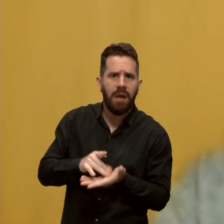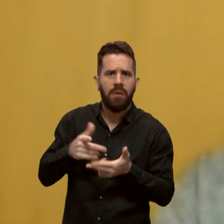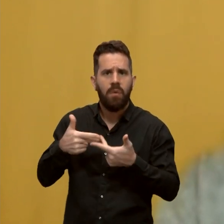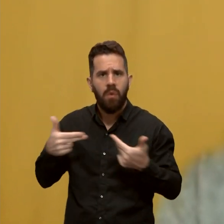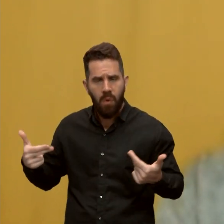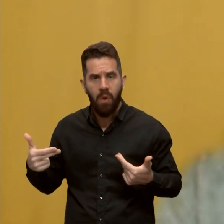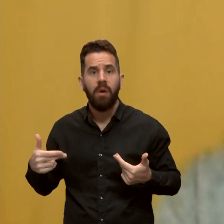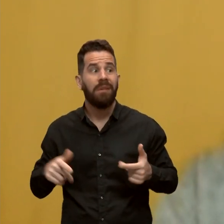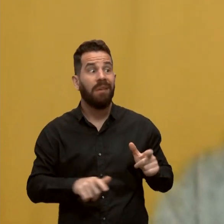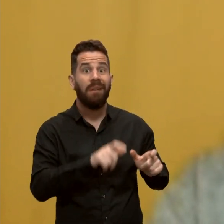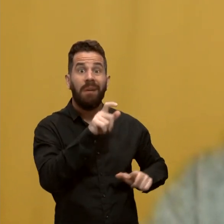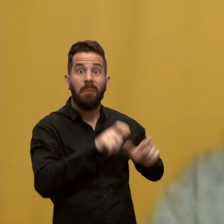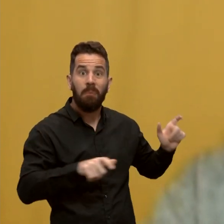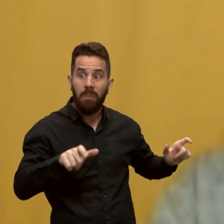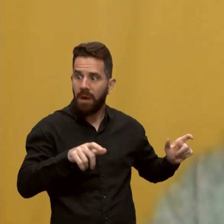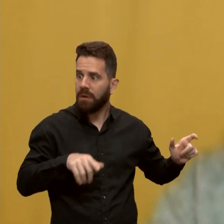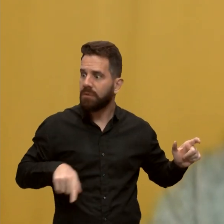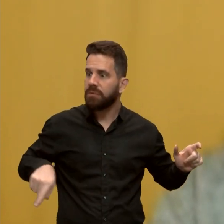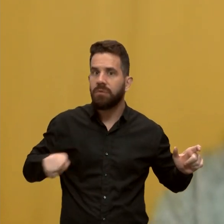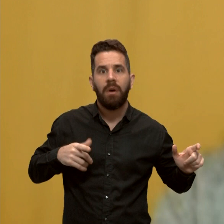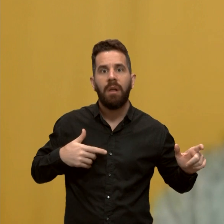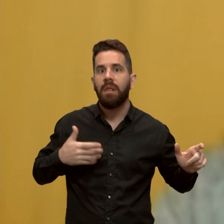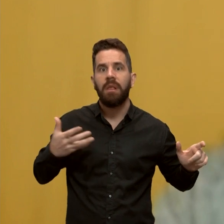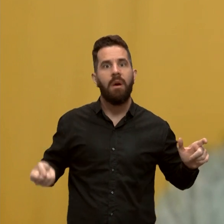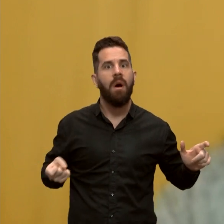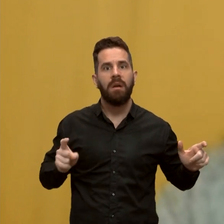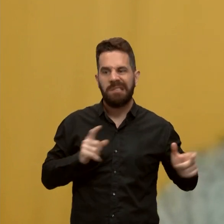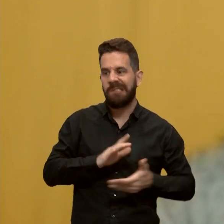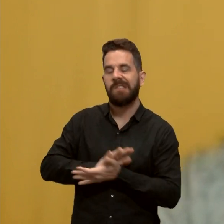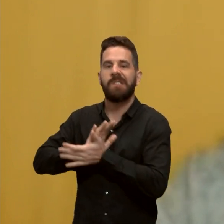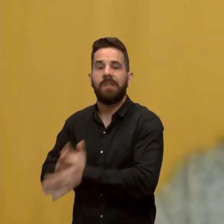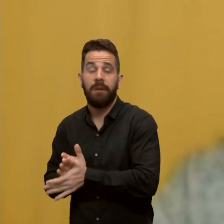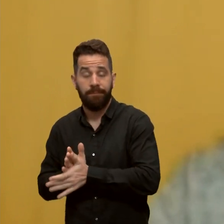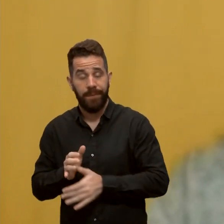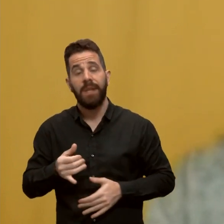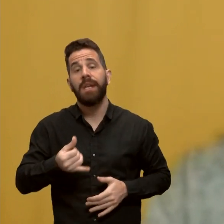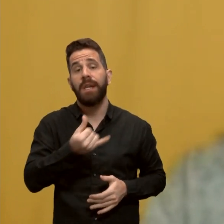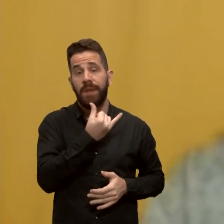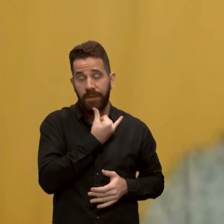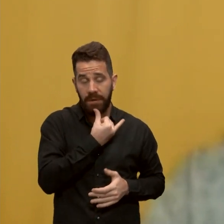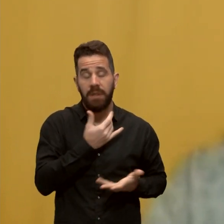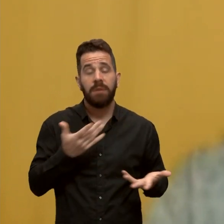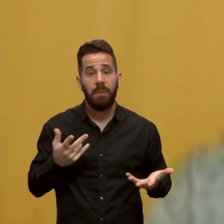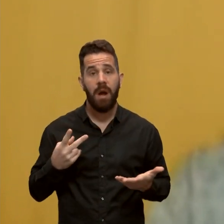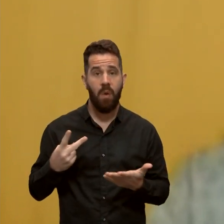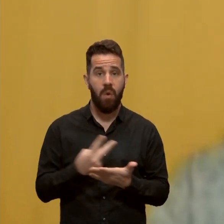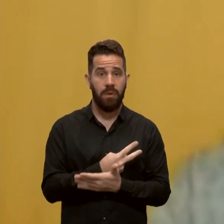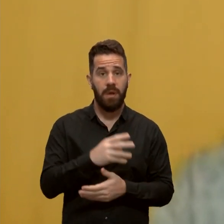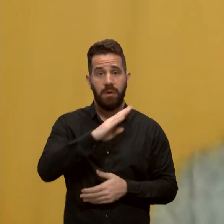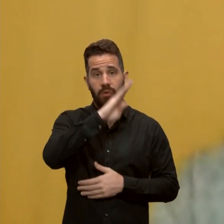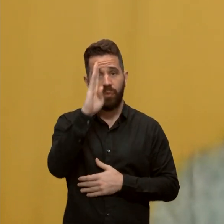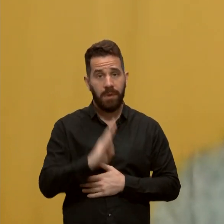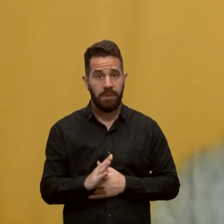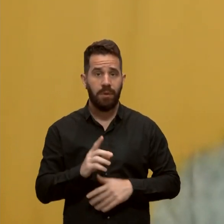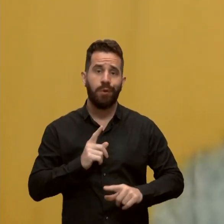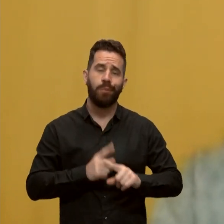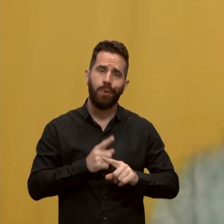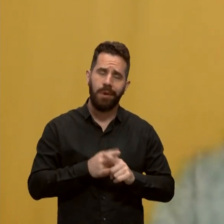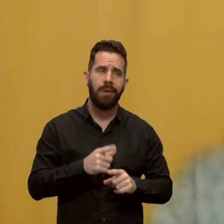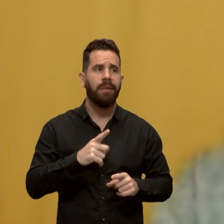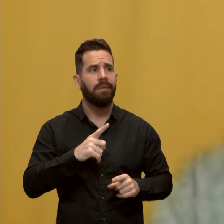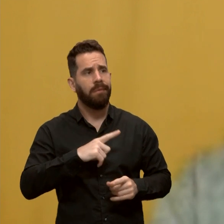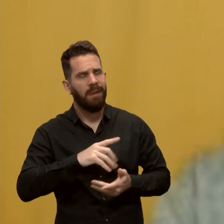instituído, que infelizmente vem se caracterizando no Brasil hoje pelo acirramento das situações de violência